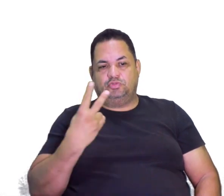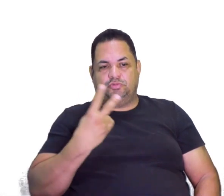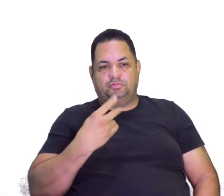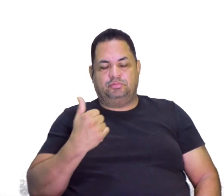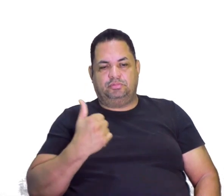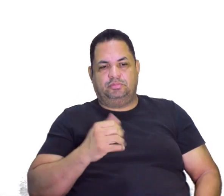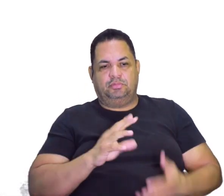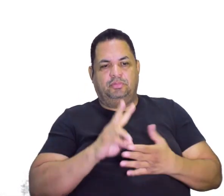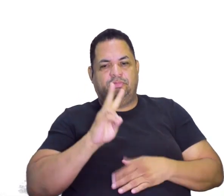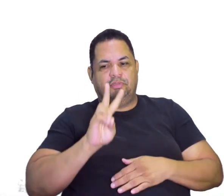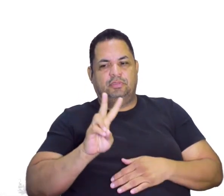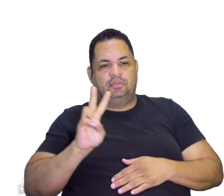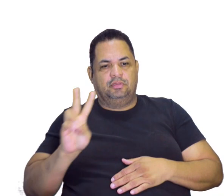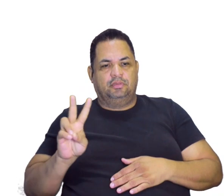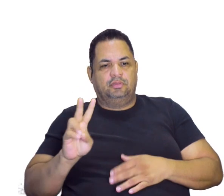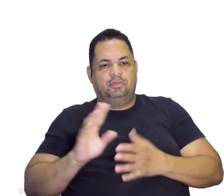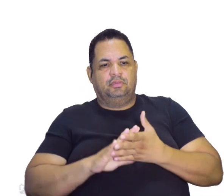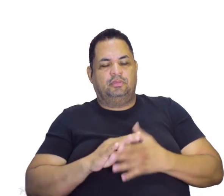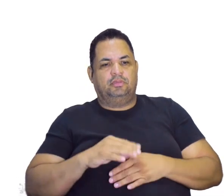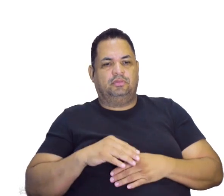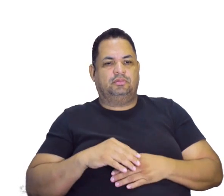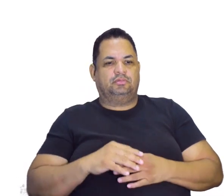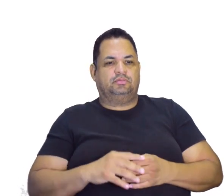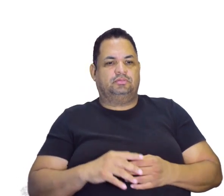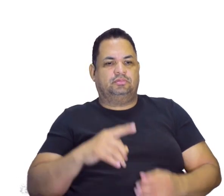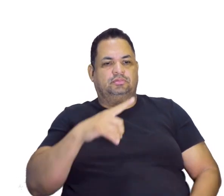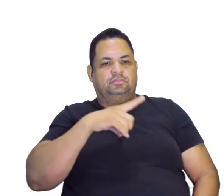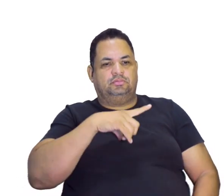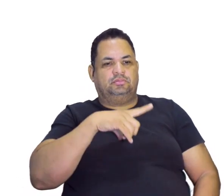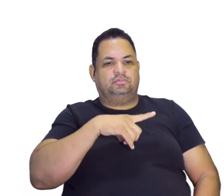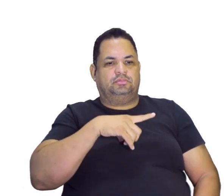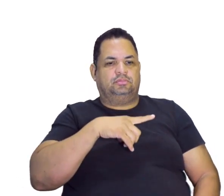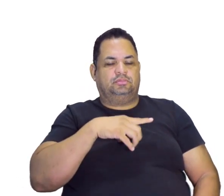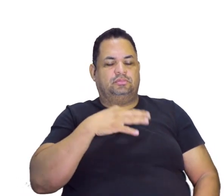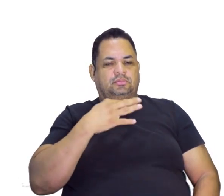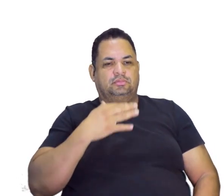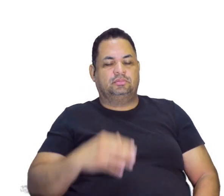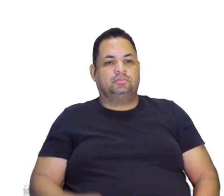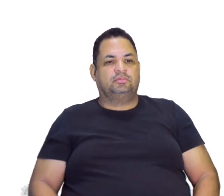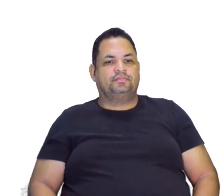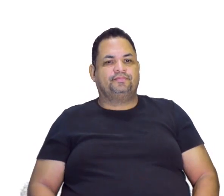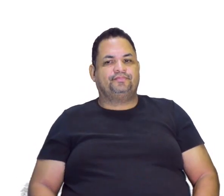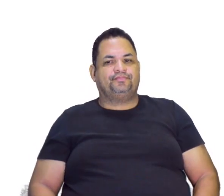verdadeiras e nas três últimas aqui nós temos